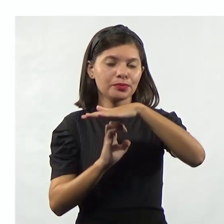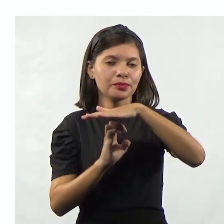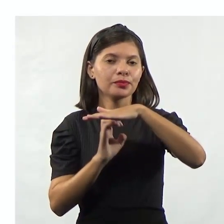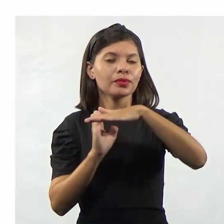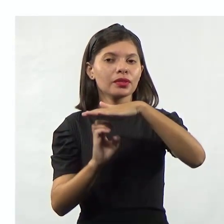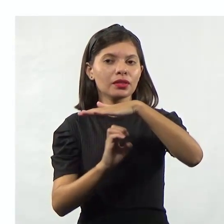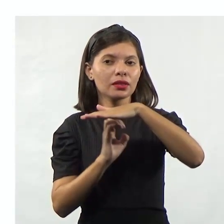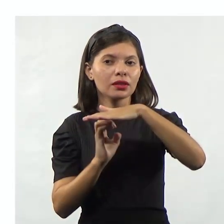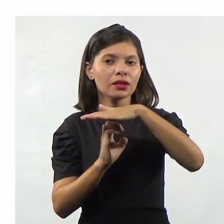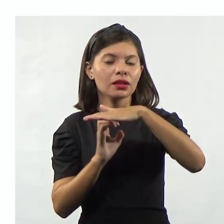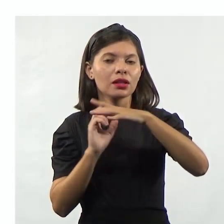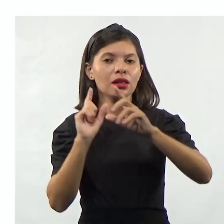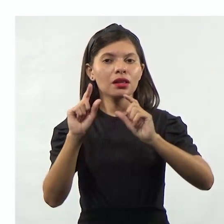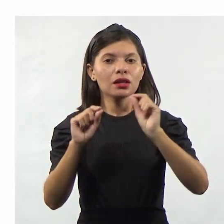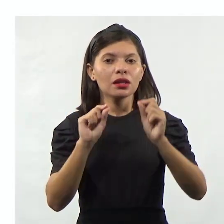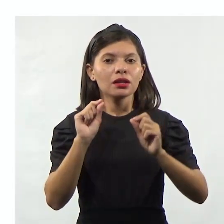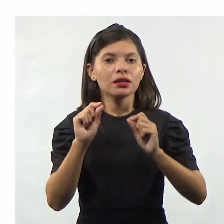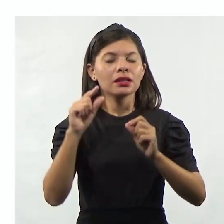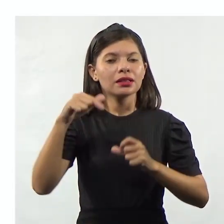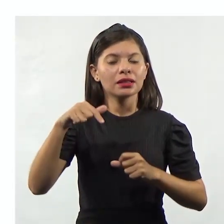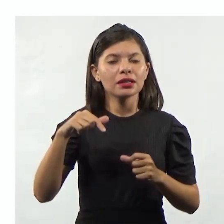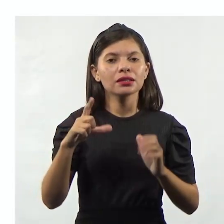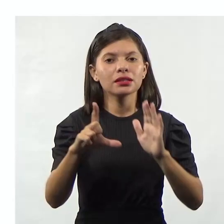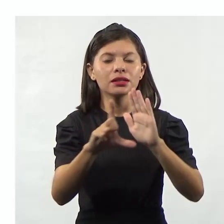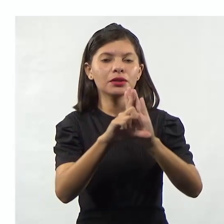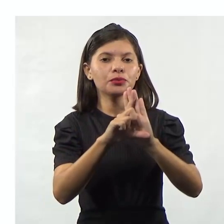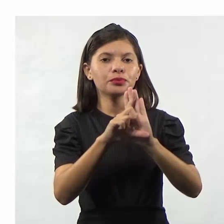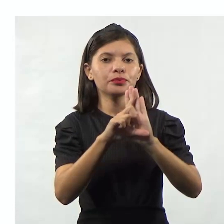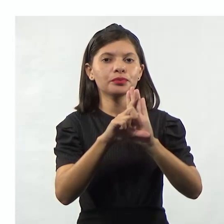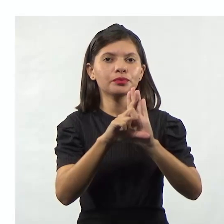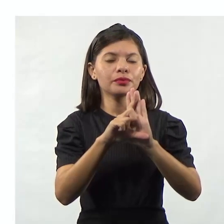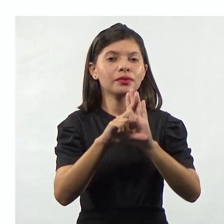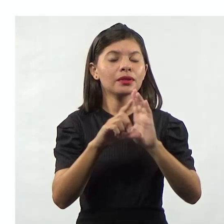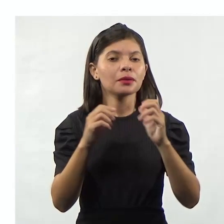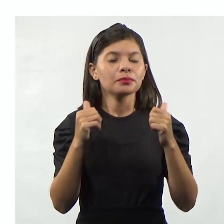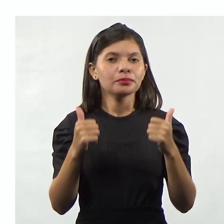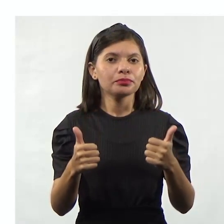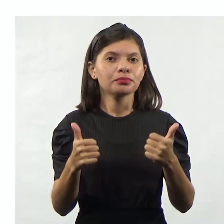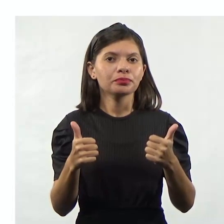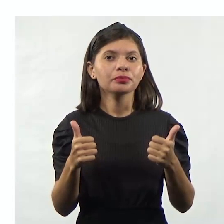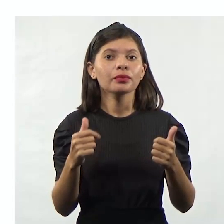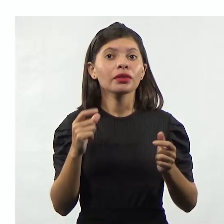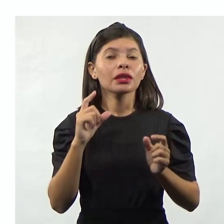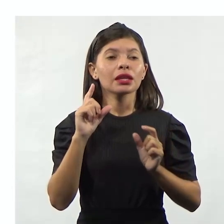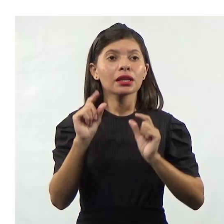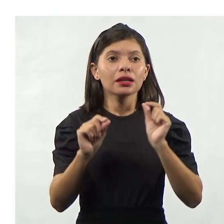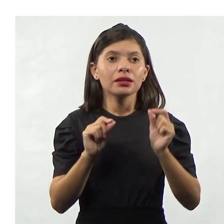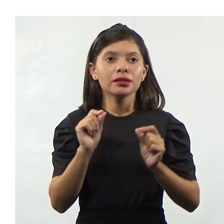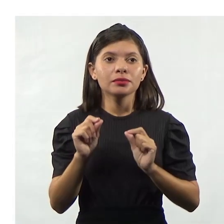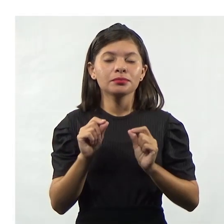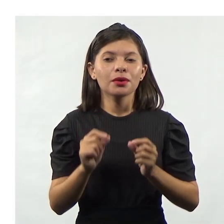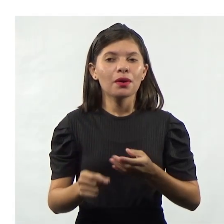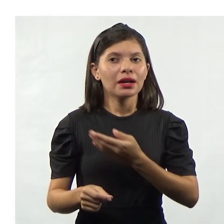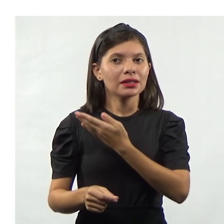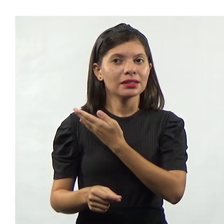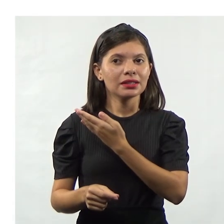lei 13.303, ressalvado o disposto no 178 desta lei.